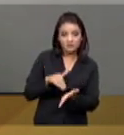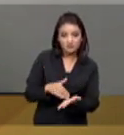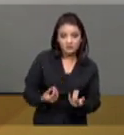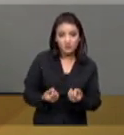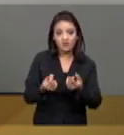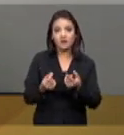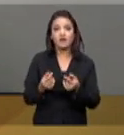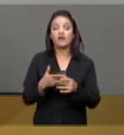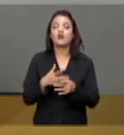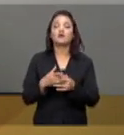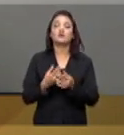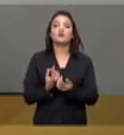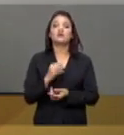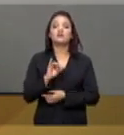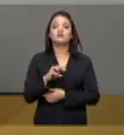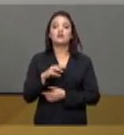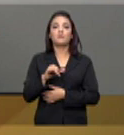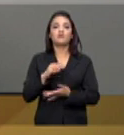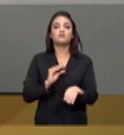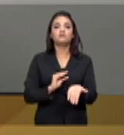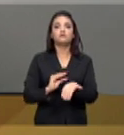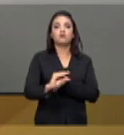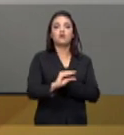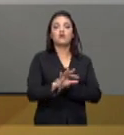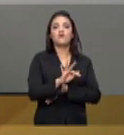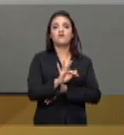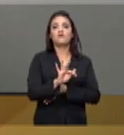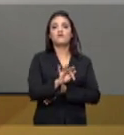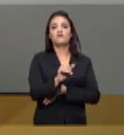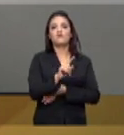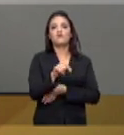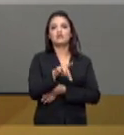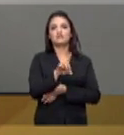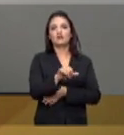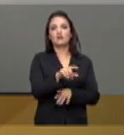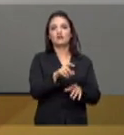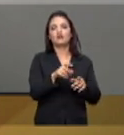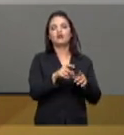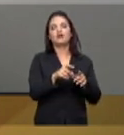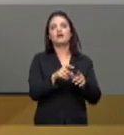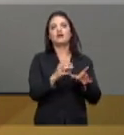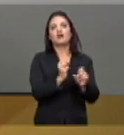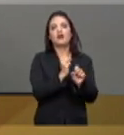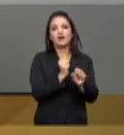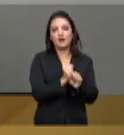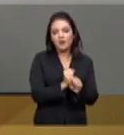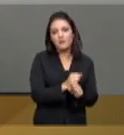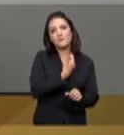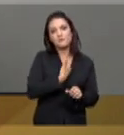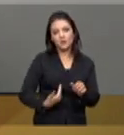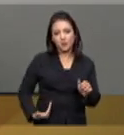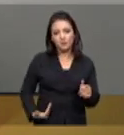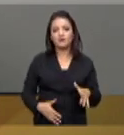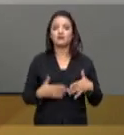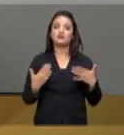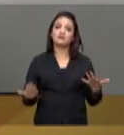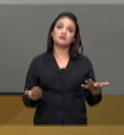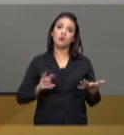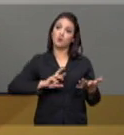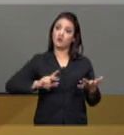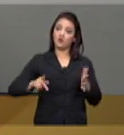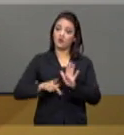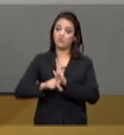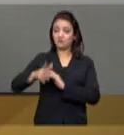recurso extraordinário 574-706, embargante União. Relatora, ministra Carmen Lúcia. Não constitui receita do